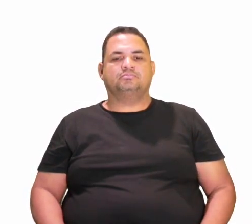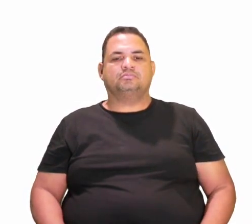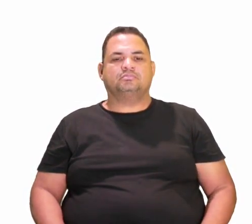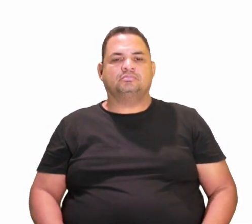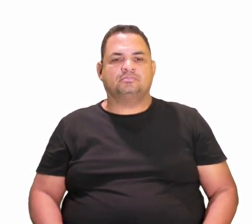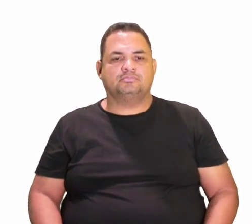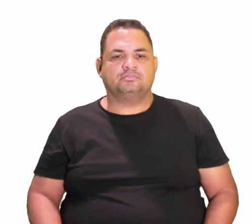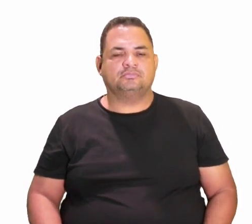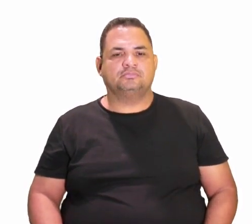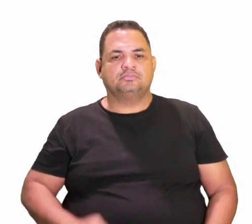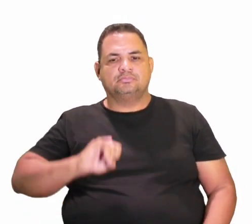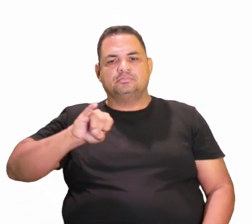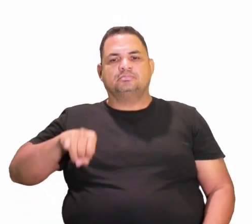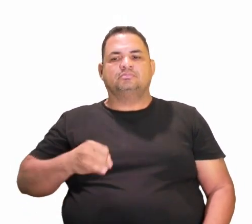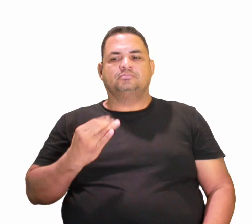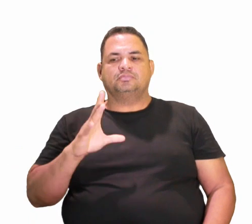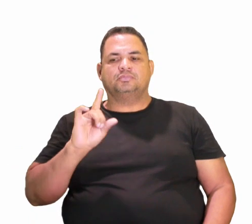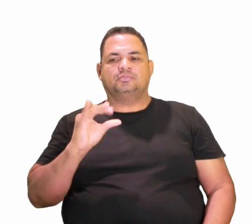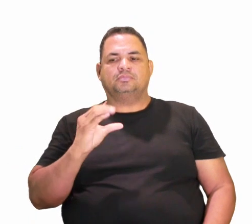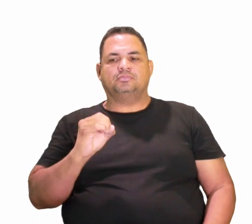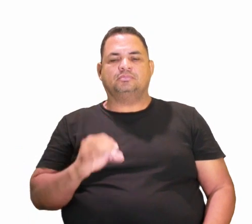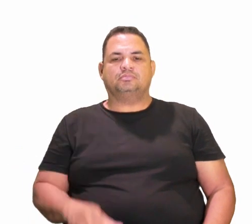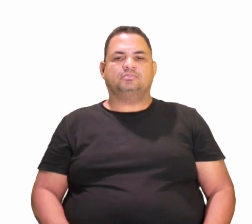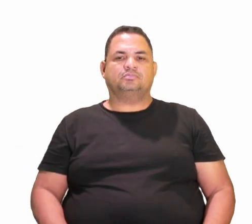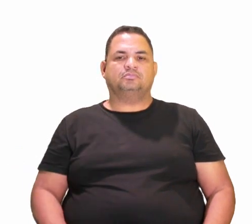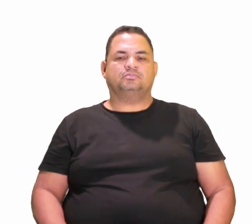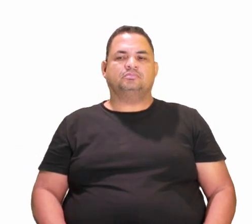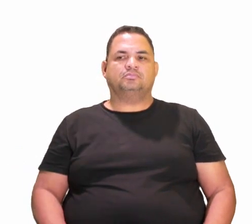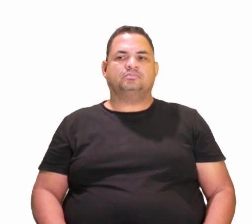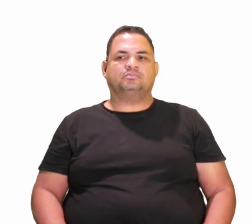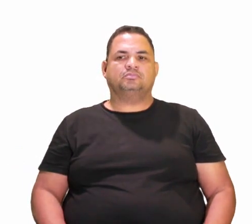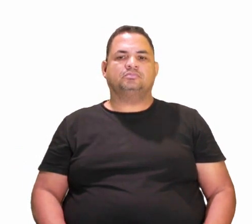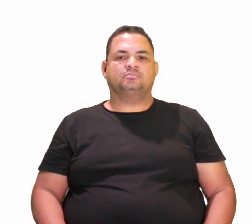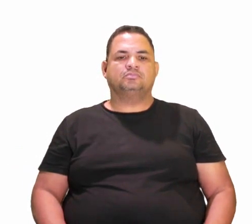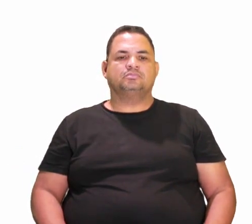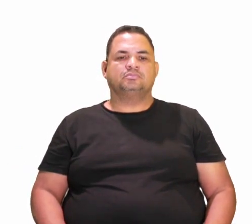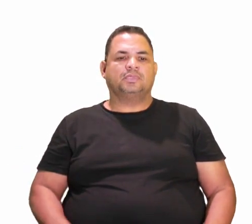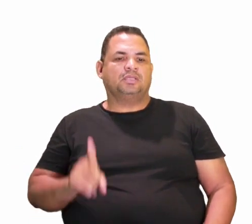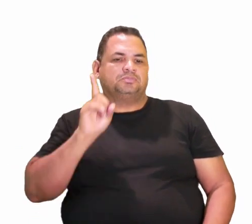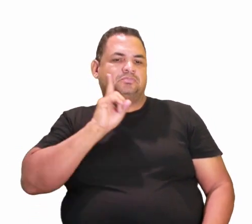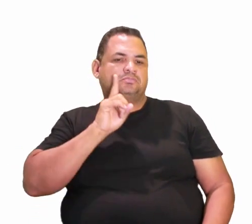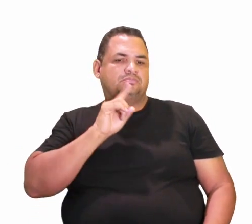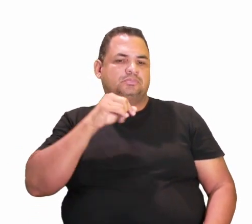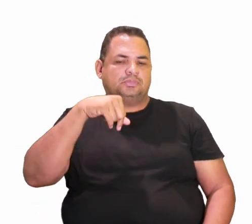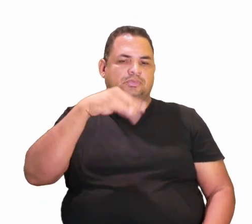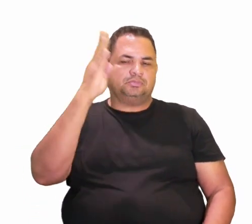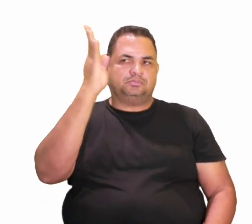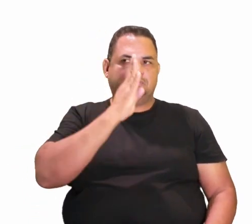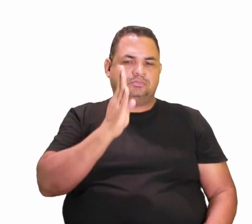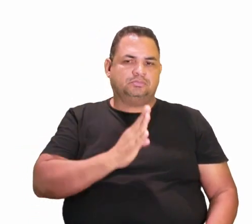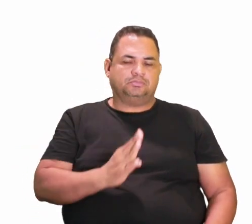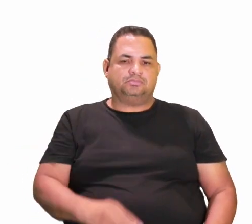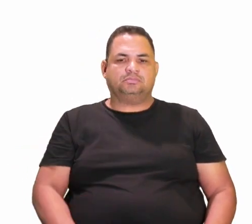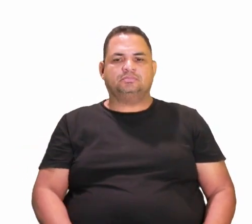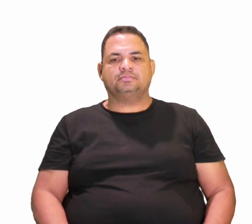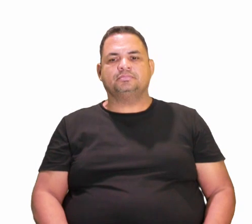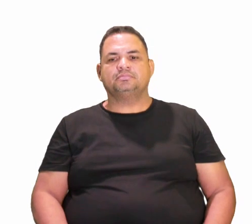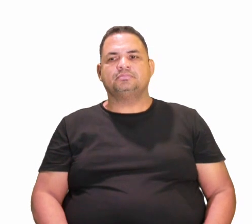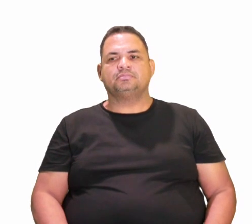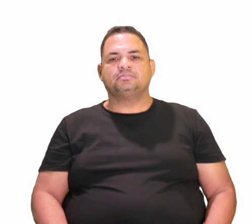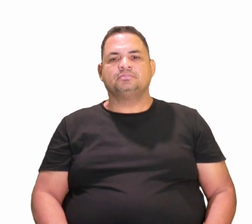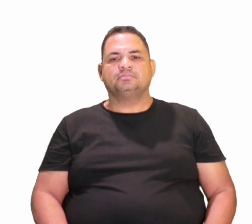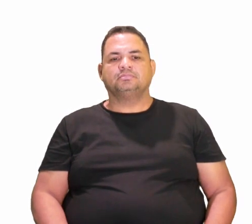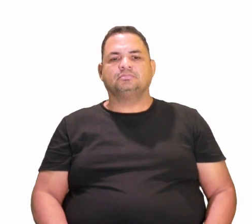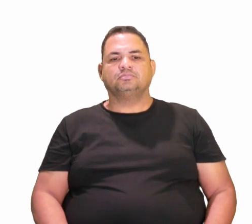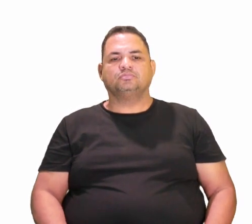em julho, ou então no, como aqui, nos Estados Unidos, no Brasil, e assim por diante.